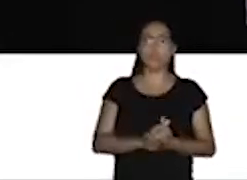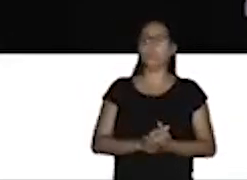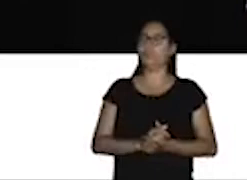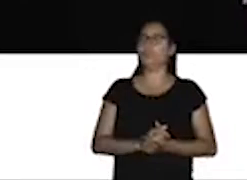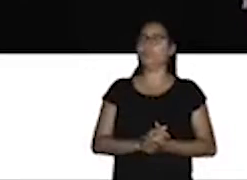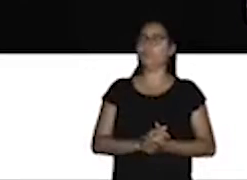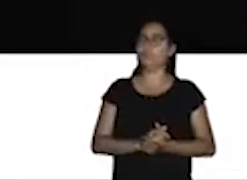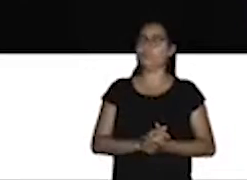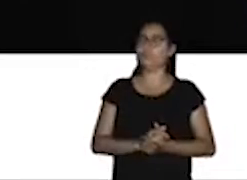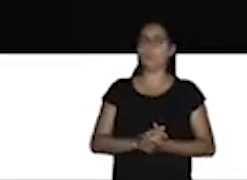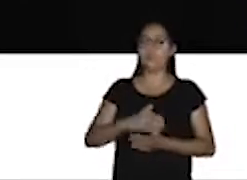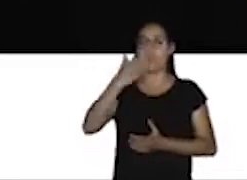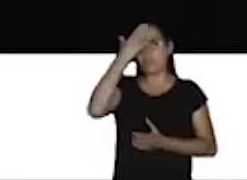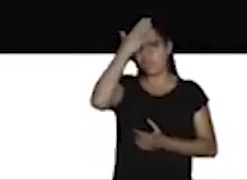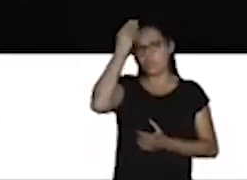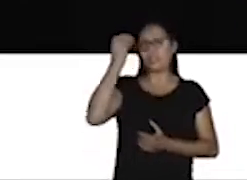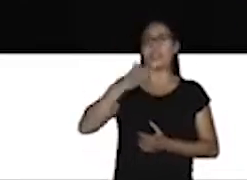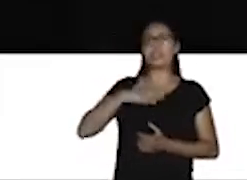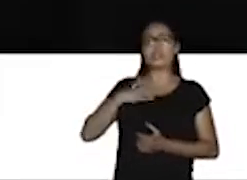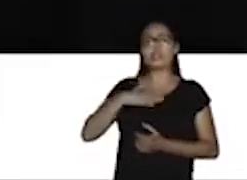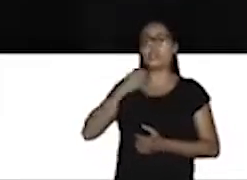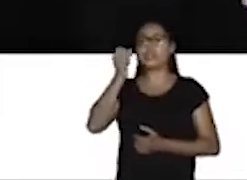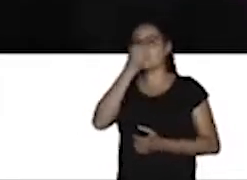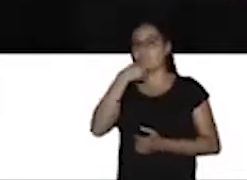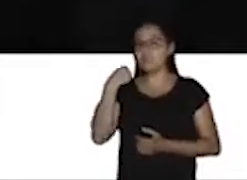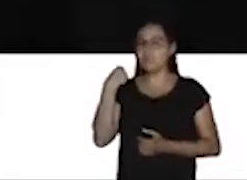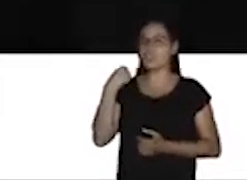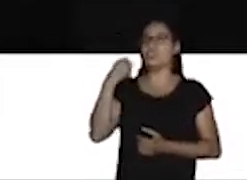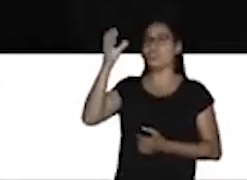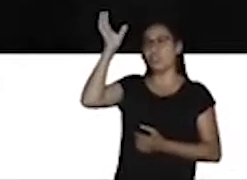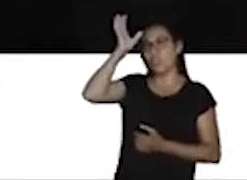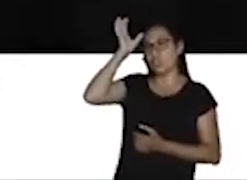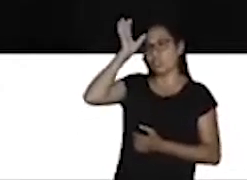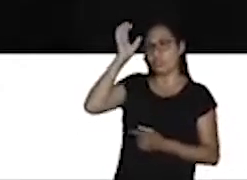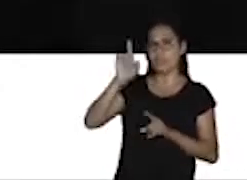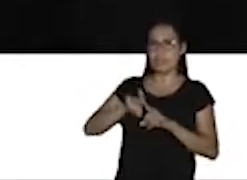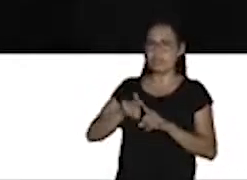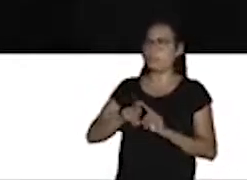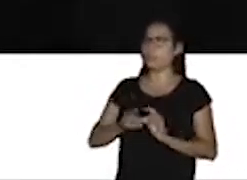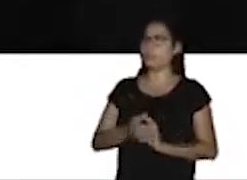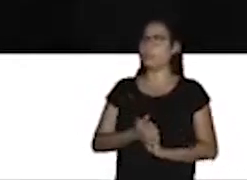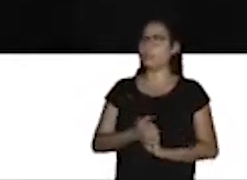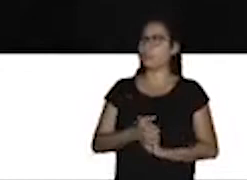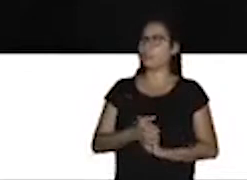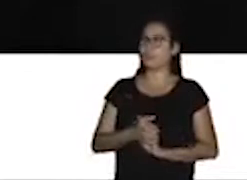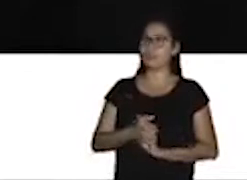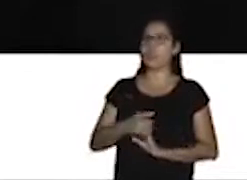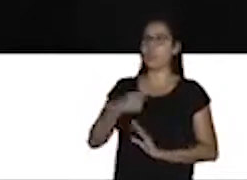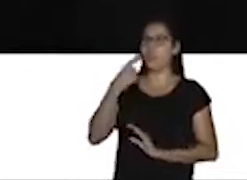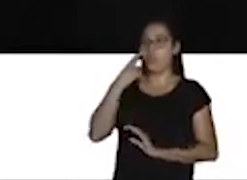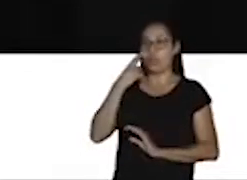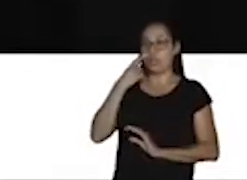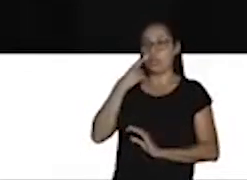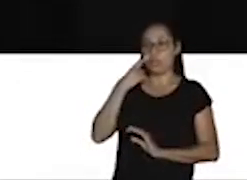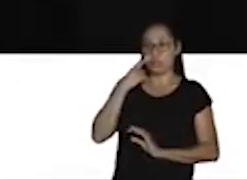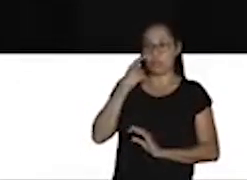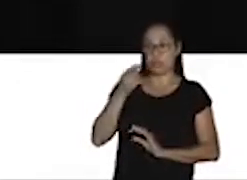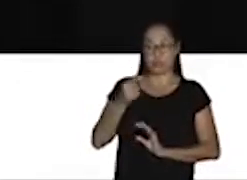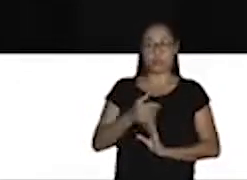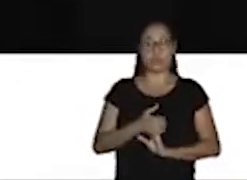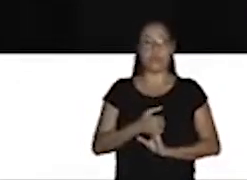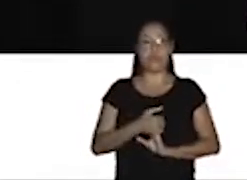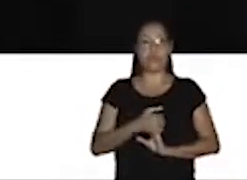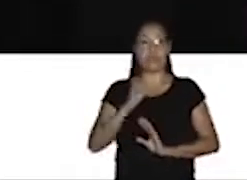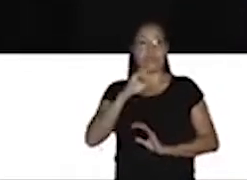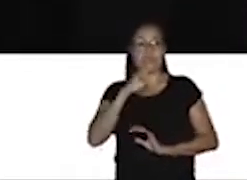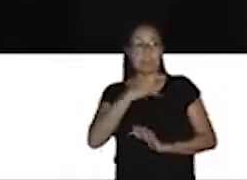vou. Não, eu esqueça minhas Heineken e meus leite condensado sim, também. Leite condensado. E olha aqui, ó. Vou pegar na venda. Escuta, tá vendo essa arminha de cidadão de bem aqui, sim, ó? Sim, senhor. Se